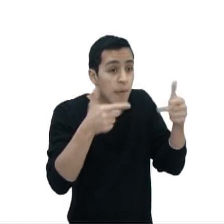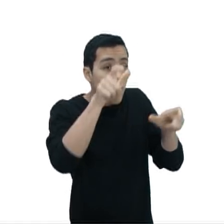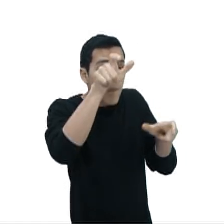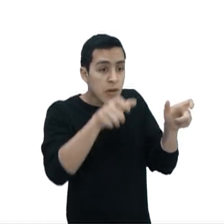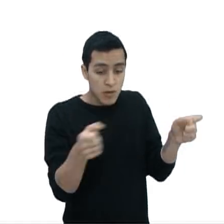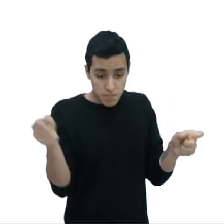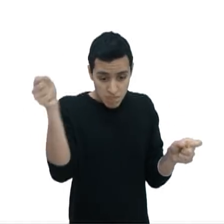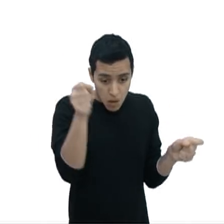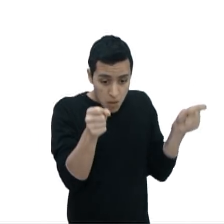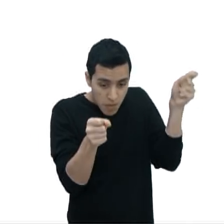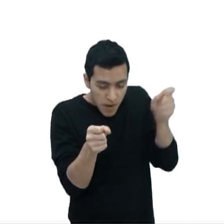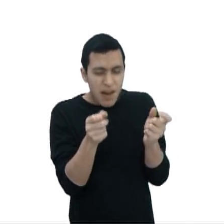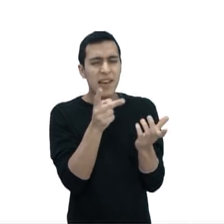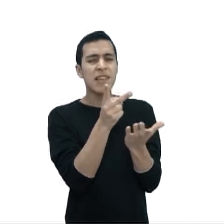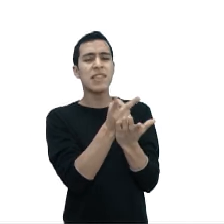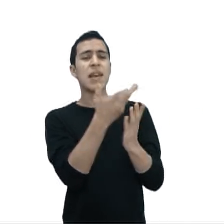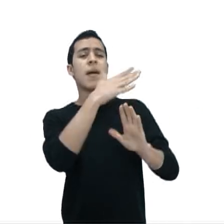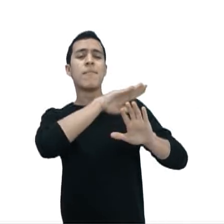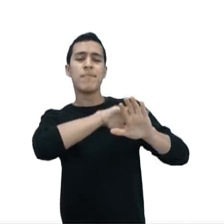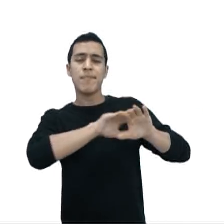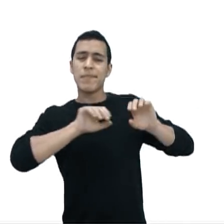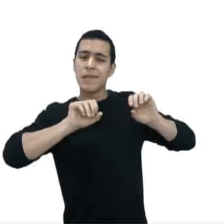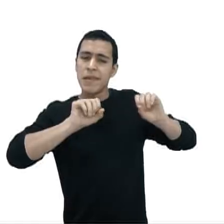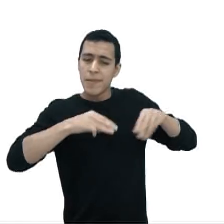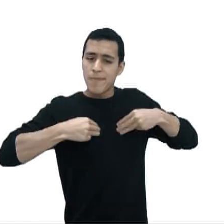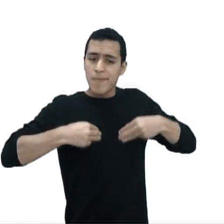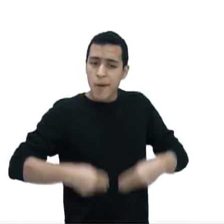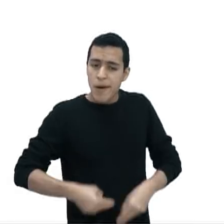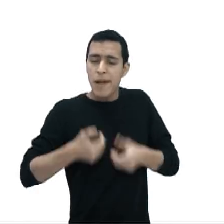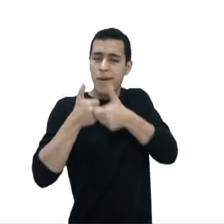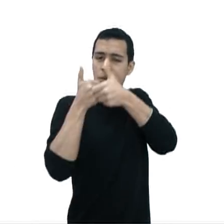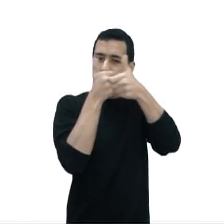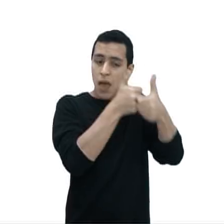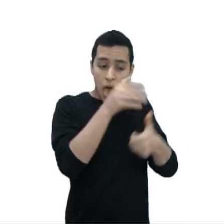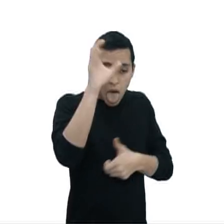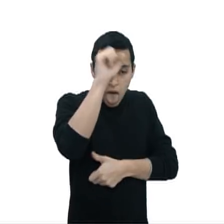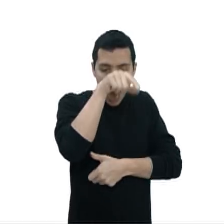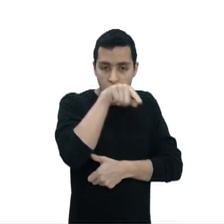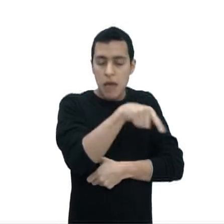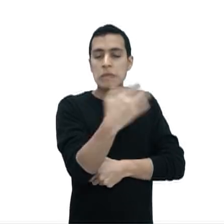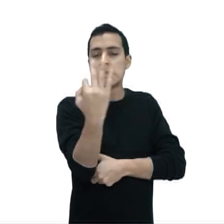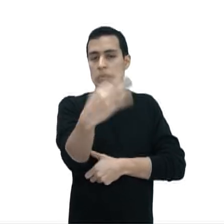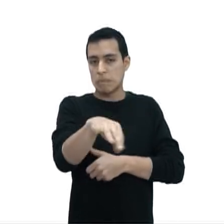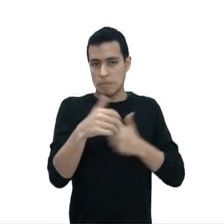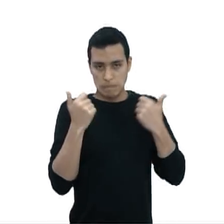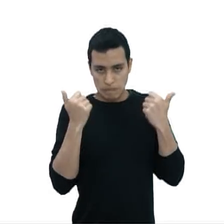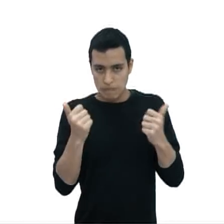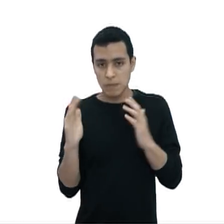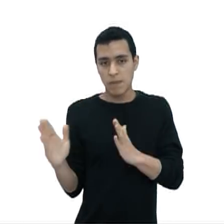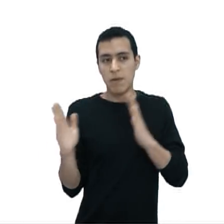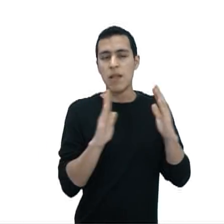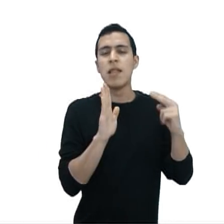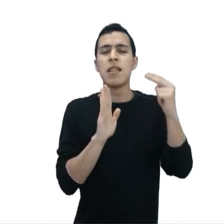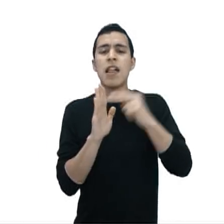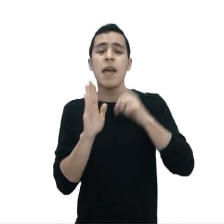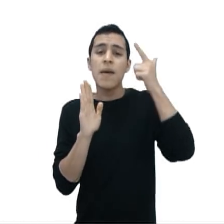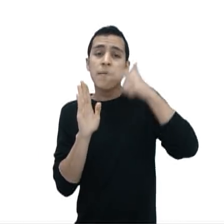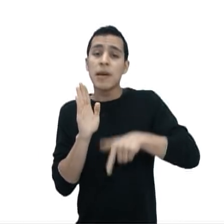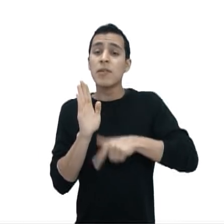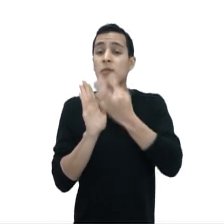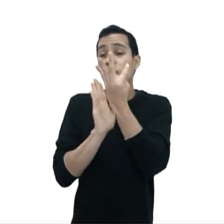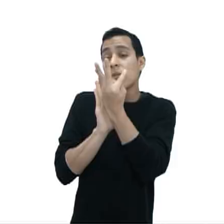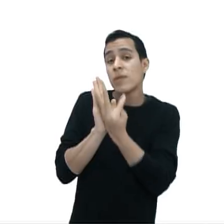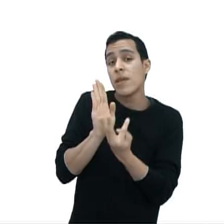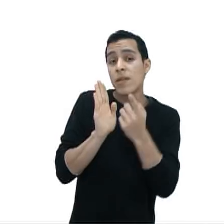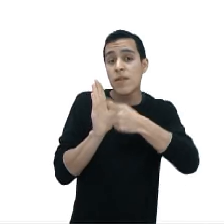e elas também têm sempre um ensinamento moral a ser seguido, certo? Vamos agora ler mais um texto aqui para a gente